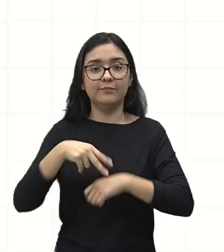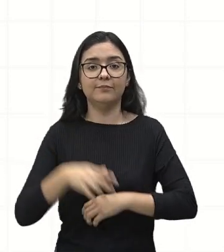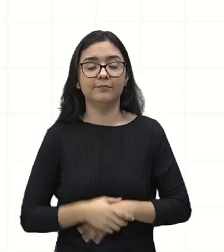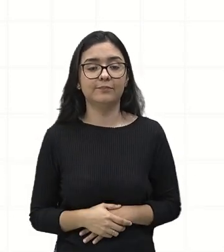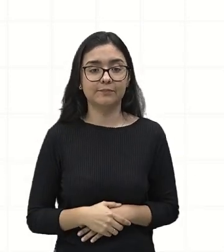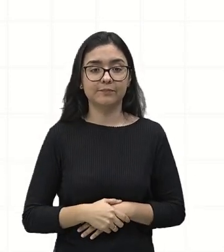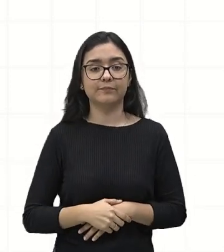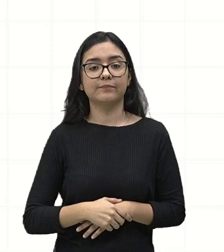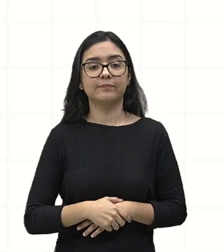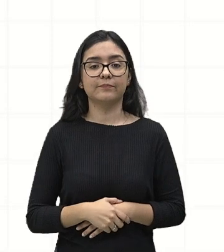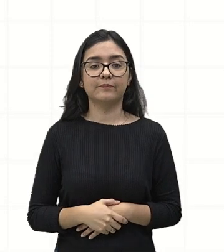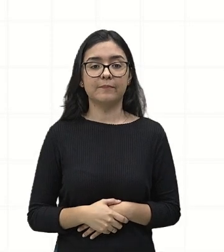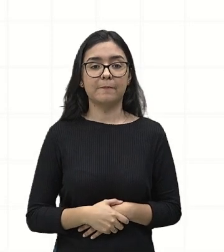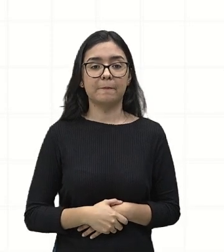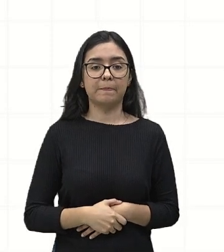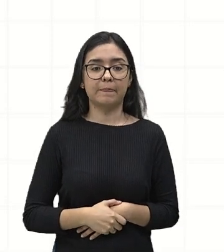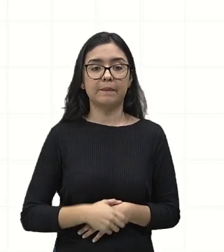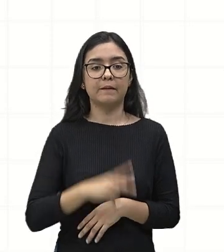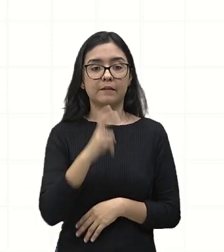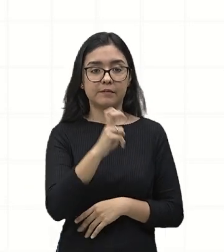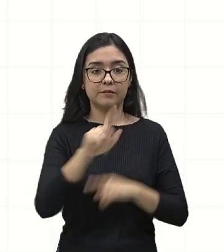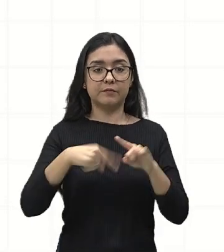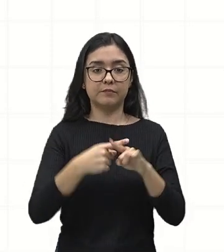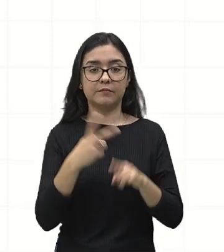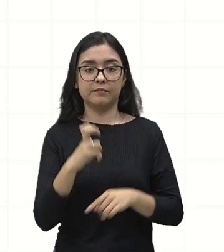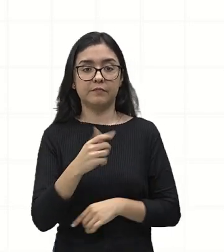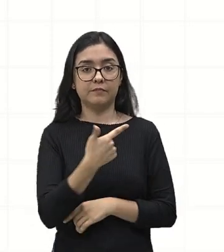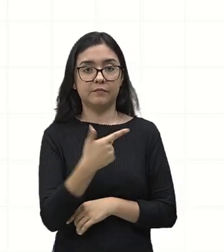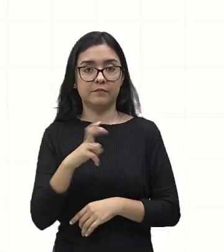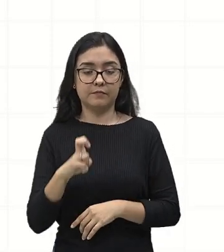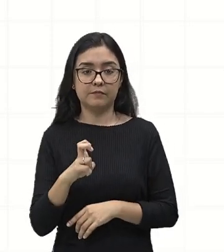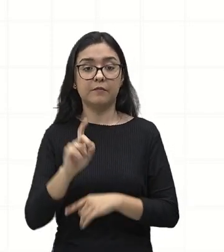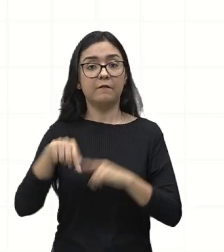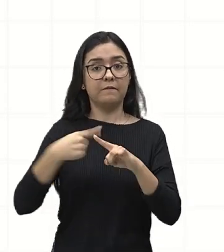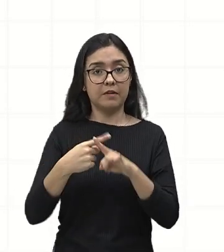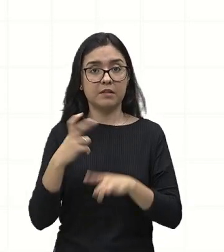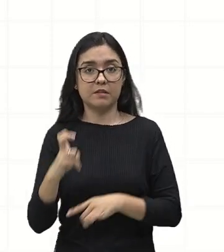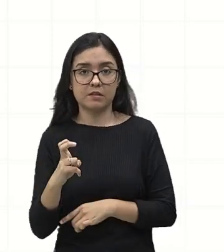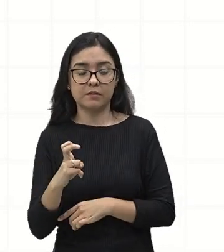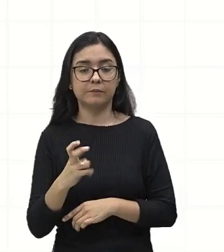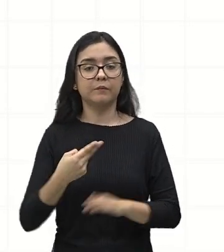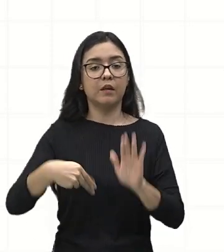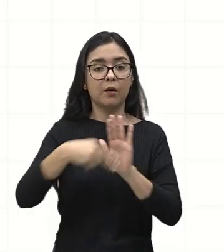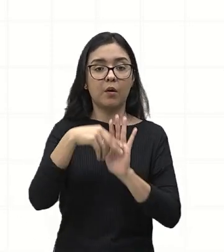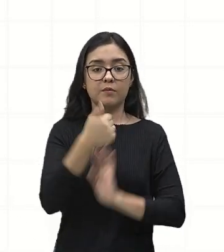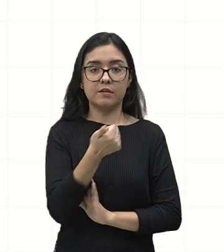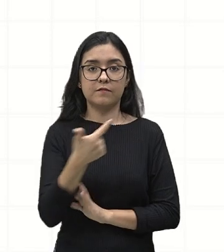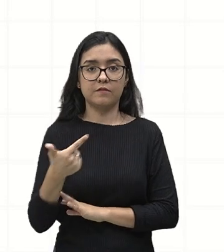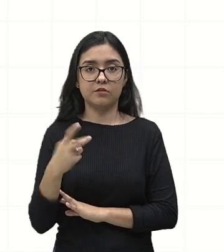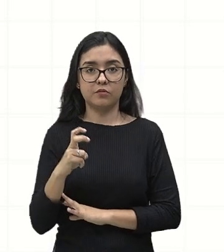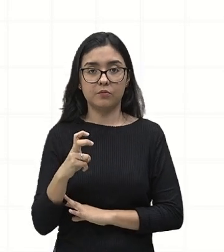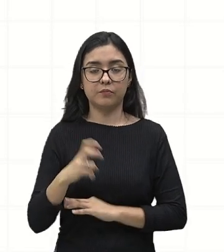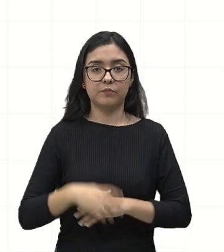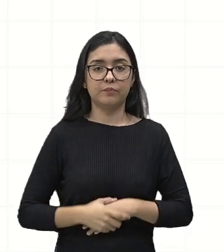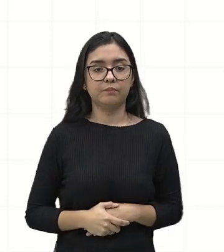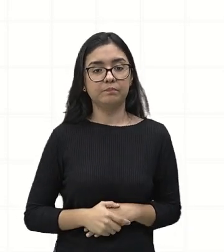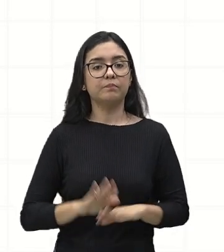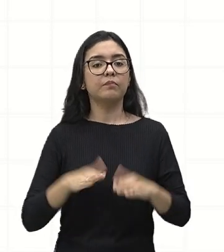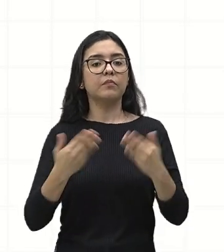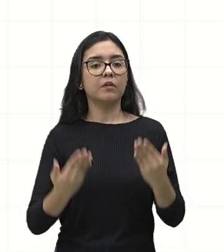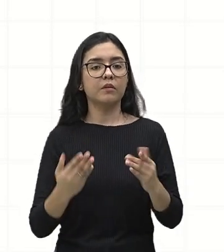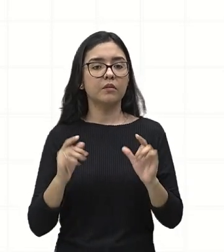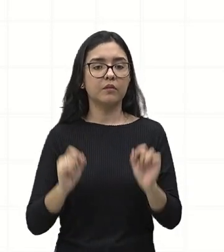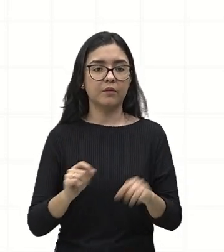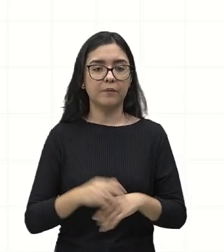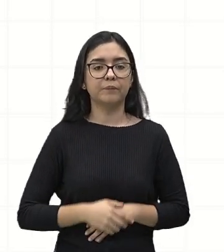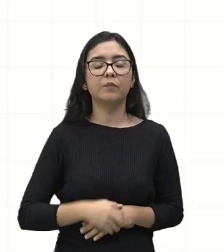5 vezes 5, que é 25, vezes 5 novamente, 125. Então, a potência